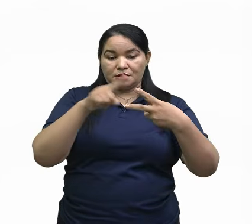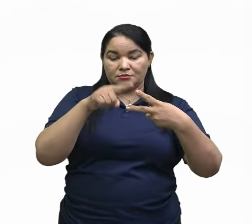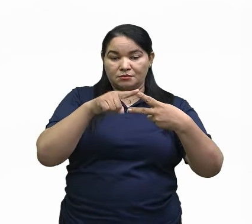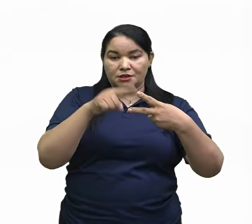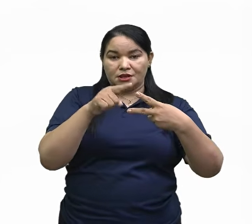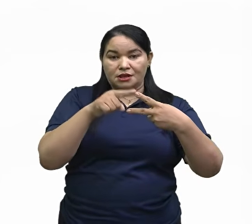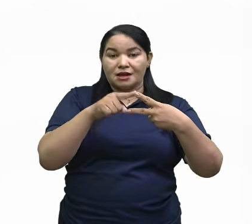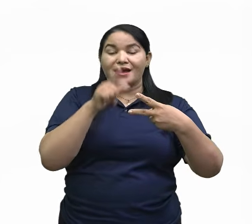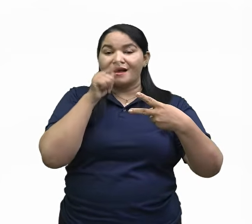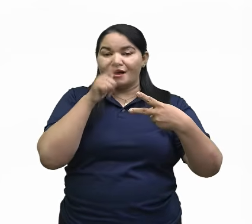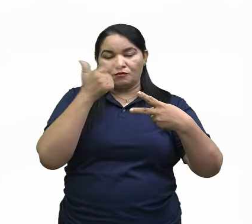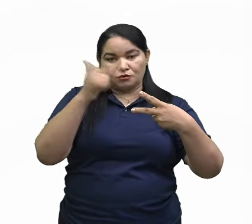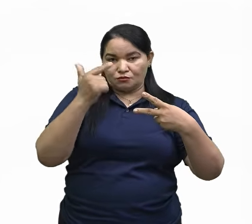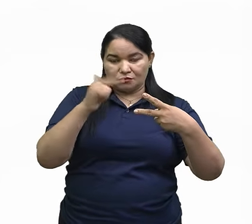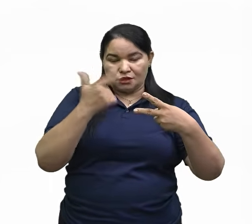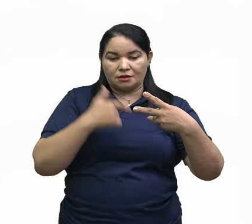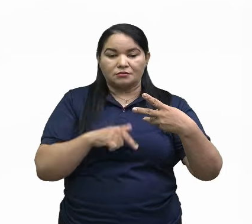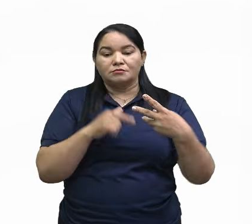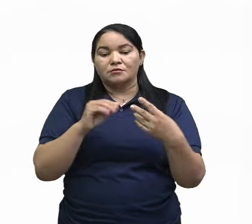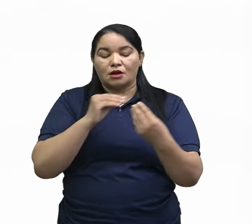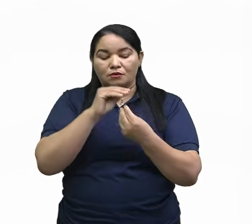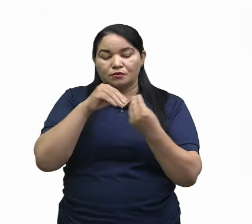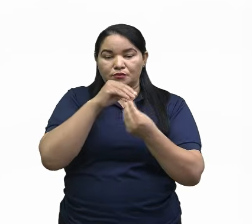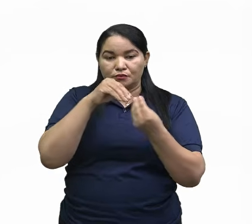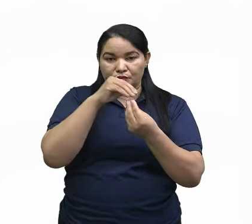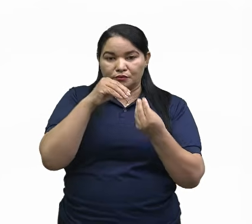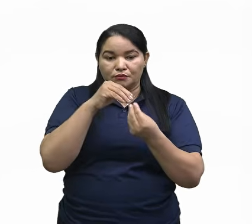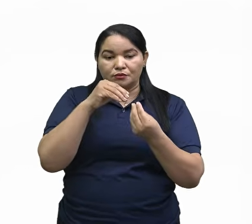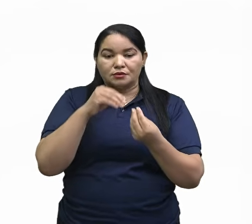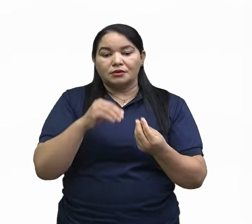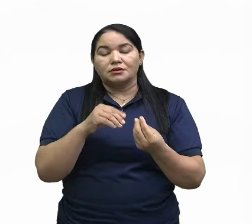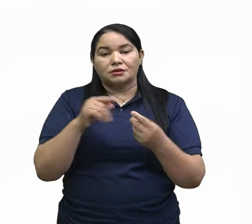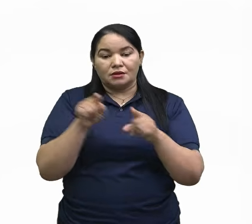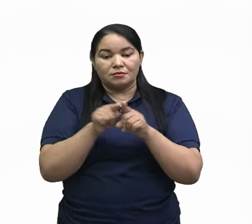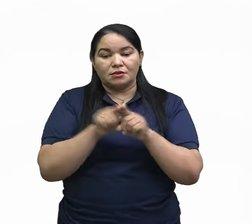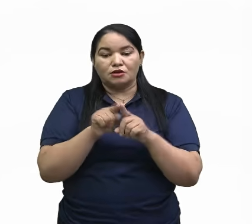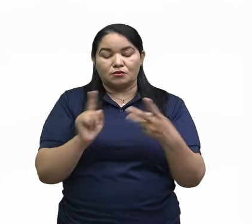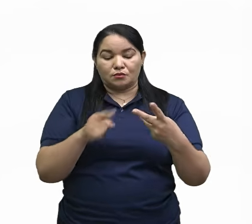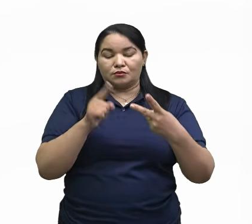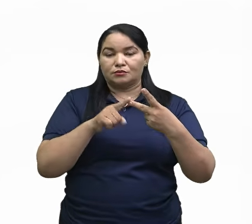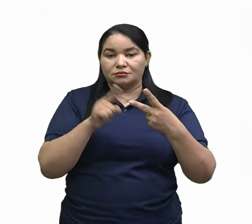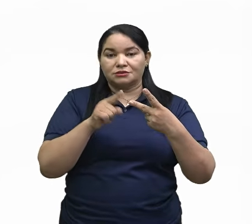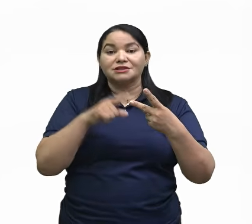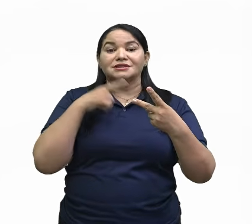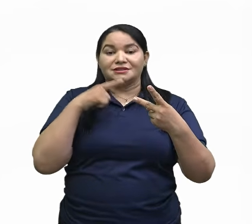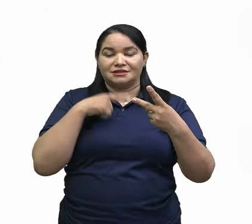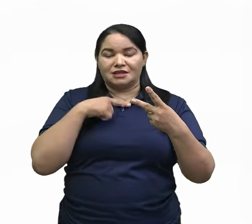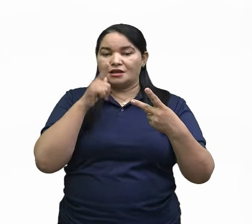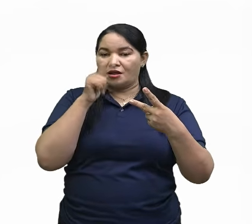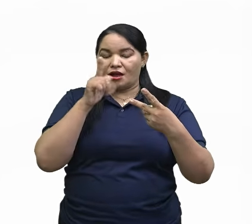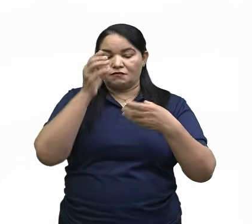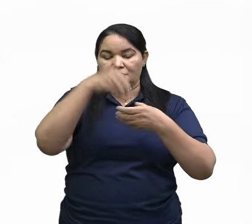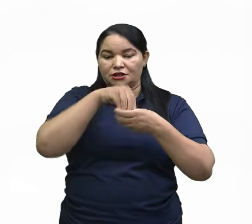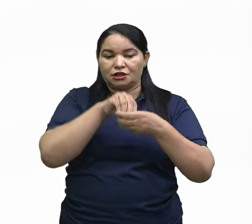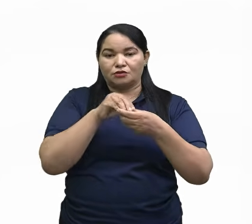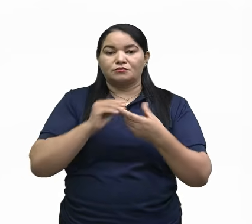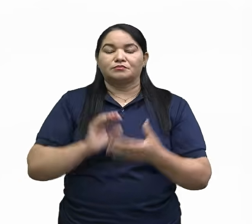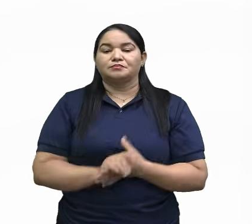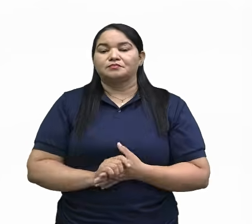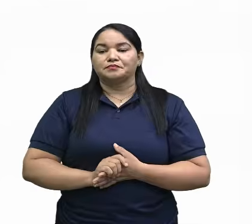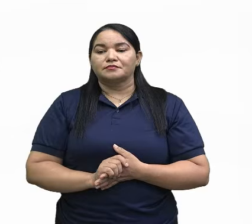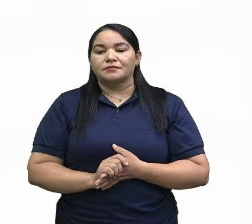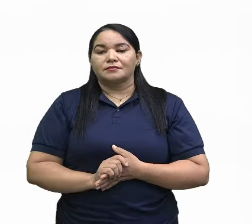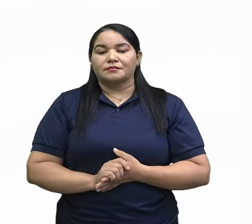água no sistema. Dissolução ou aquosa, o nome já diz, né? Tem a presença de água no sistema, tá?